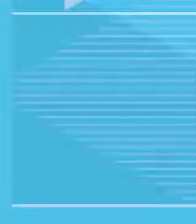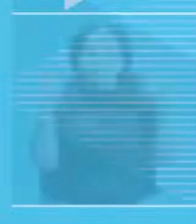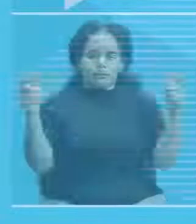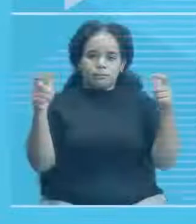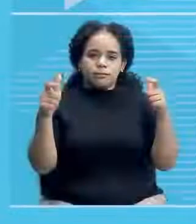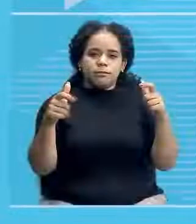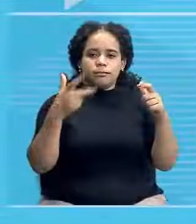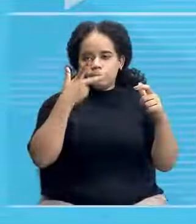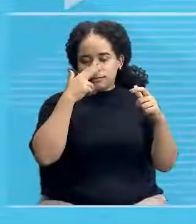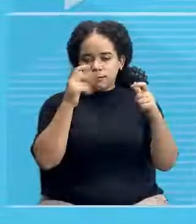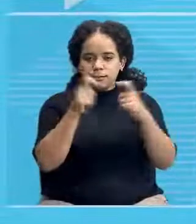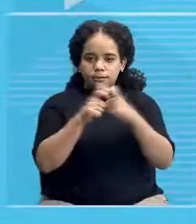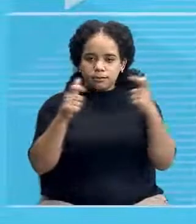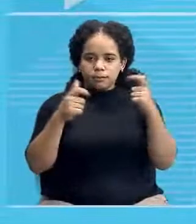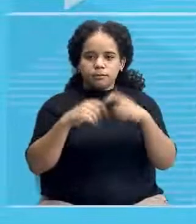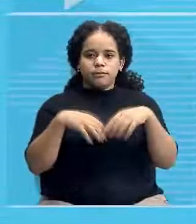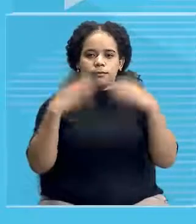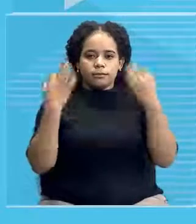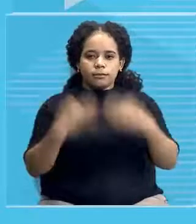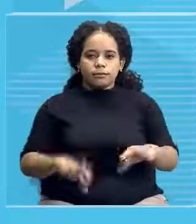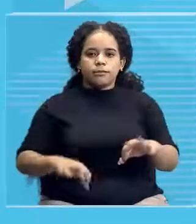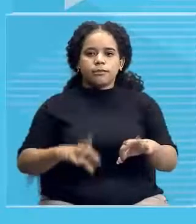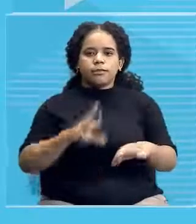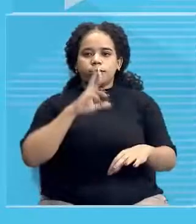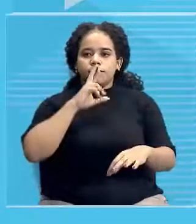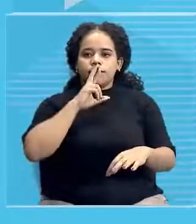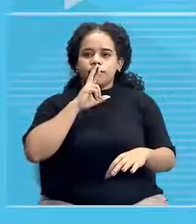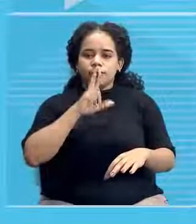esmagadora, acertou a questão.